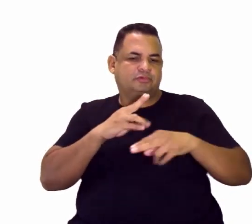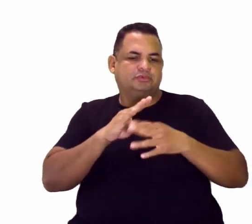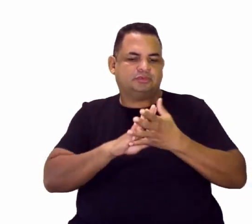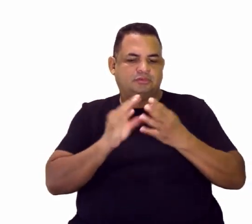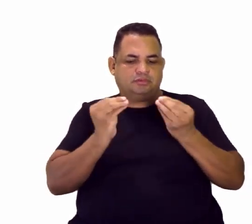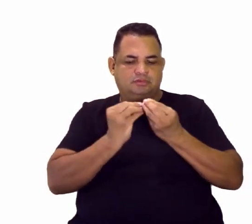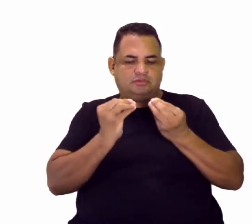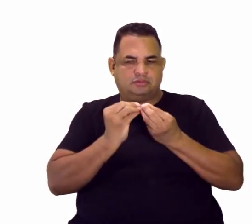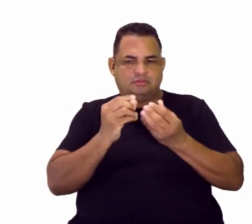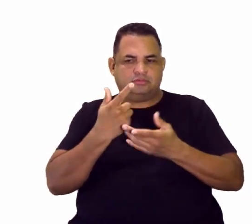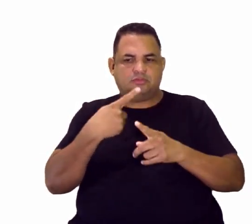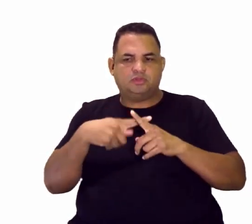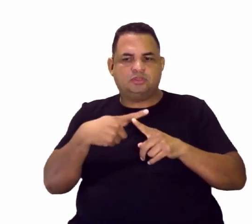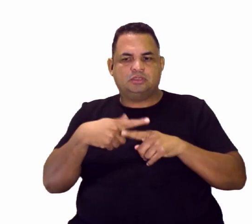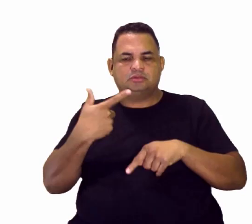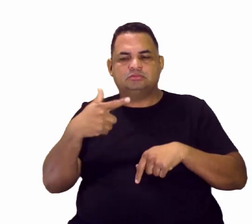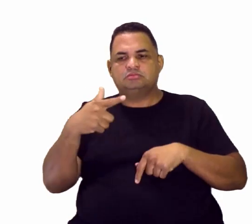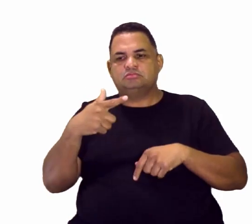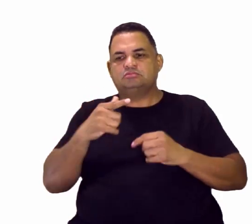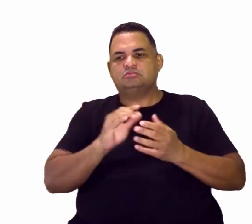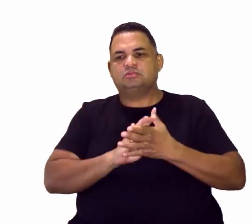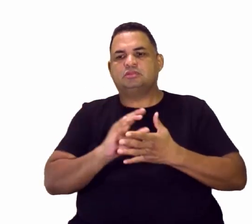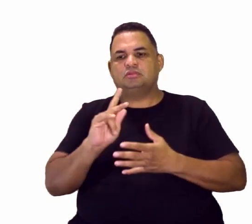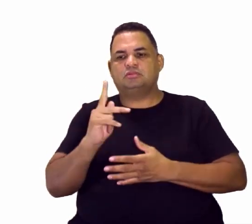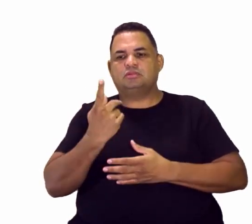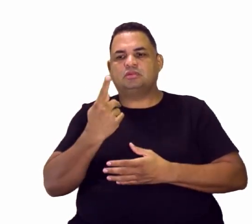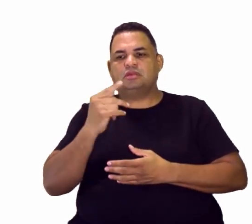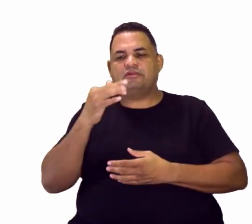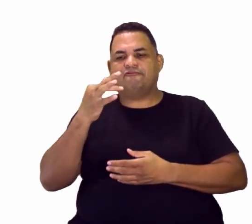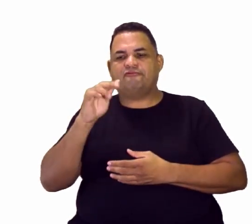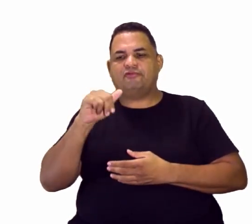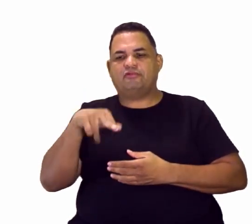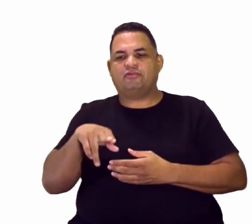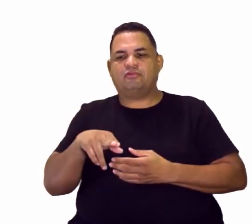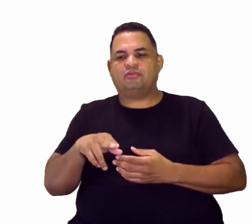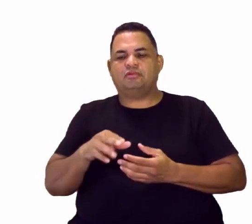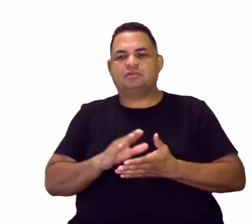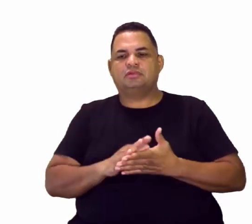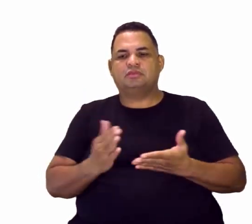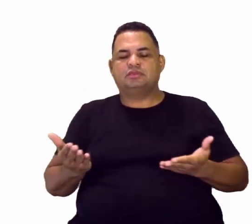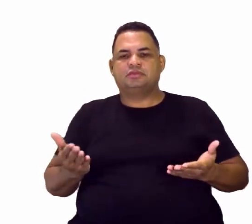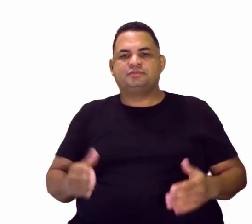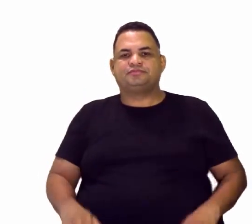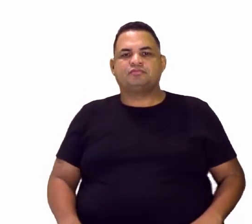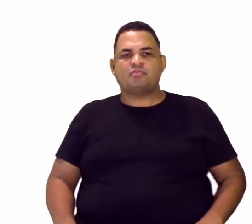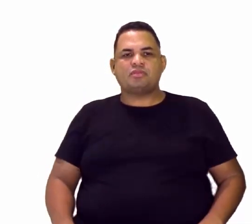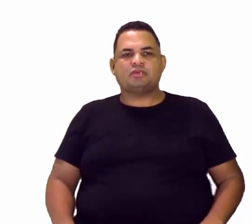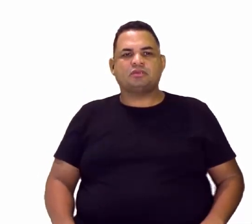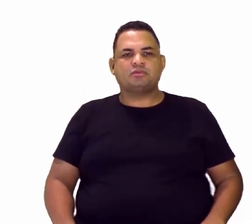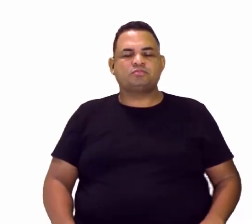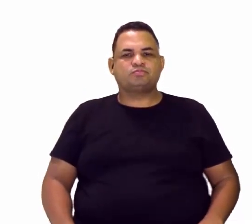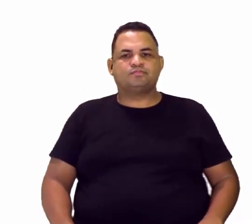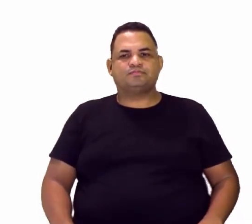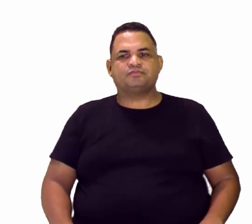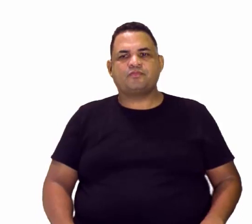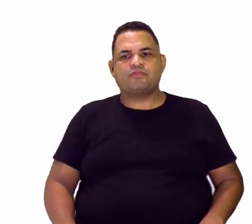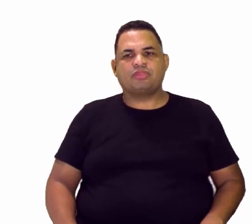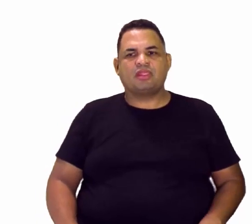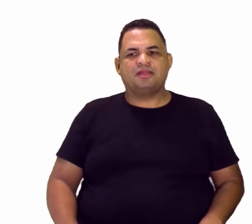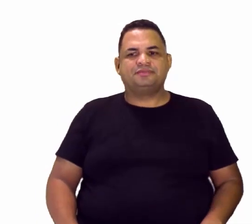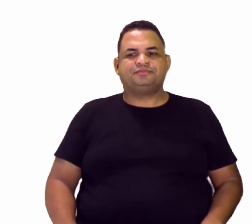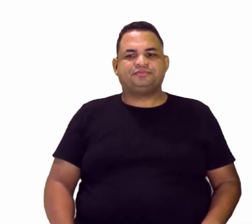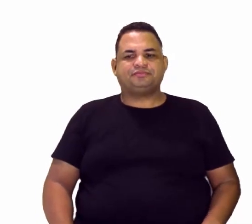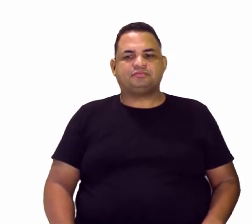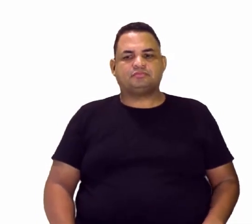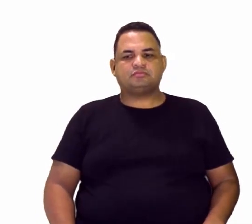hidrogênio, porque não tem o H-FON. Tudo bem? E aí, caras, vamos lá, meus caros alunos, agora, para falar um pouquinho